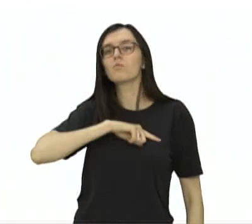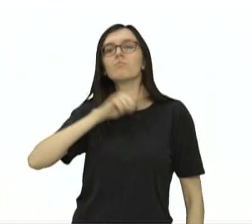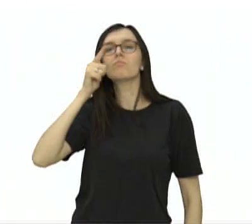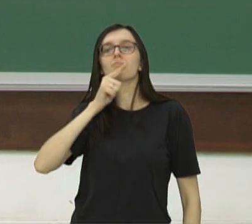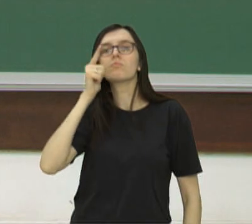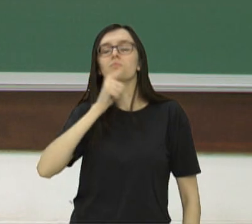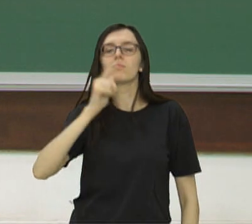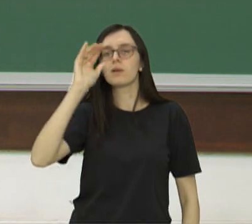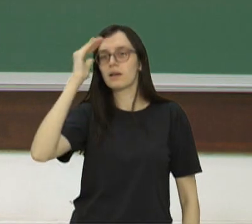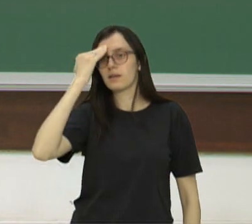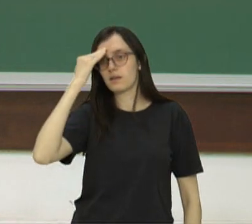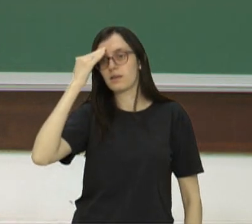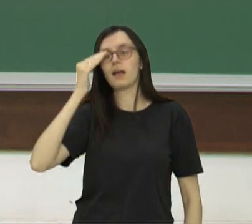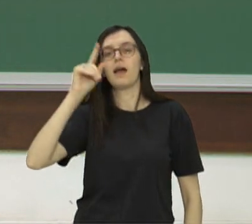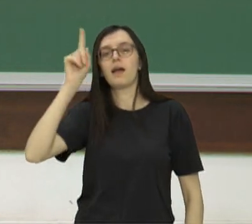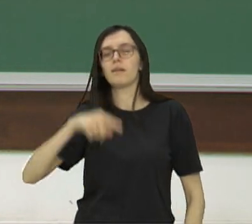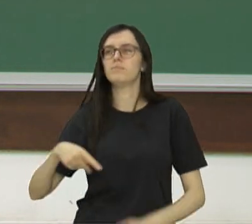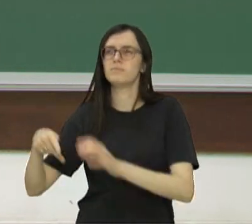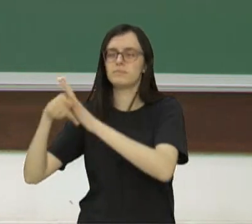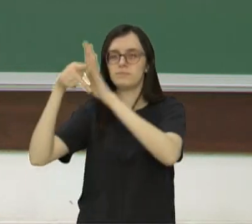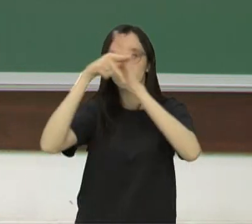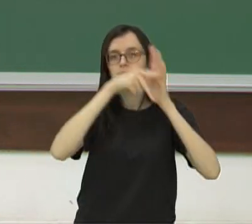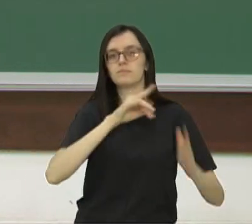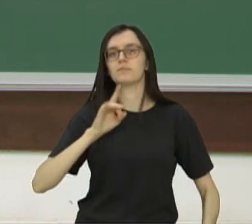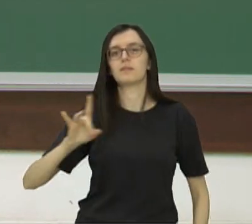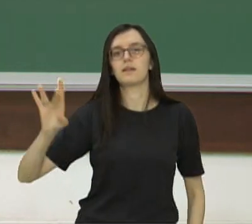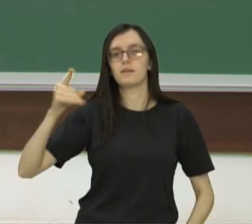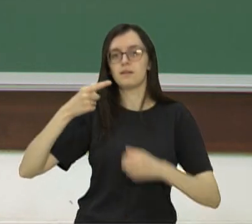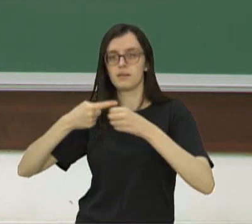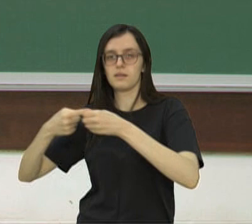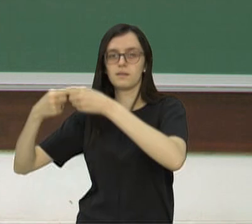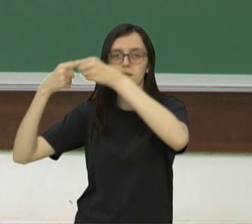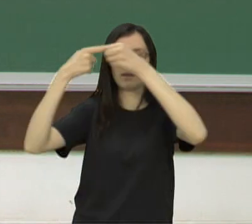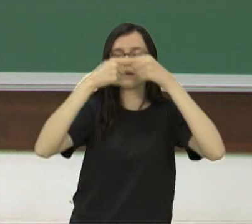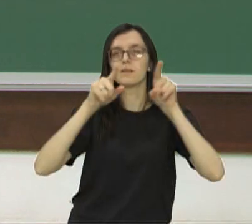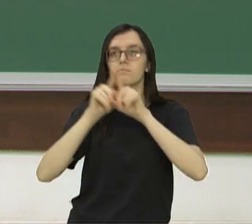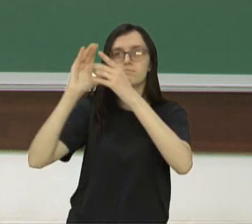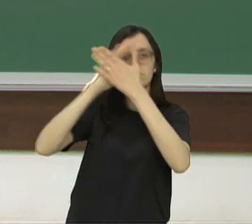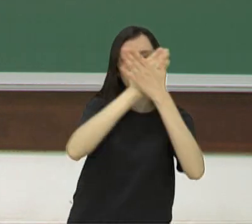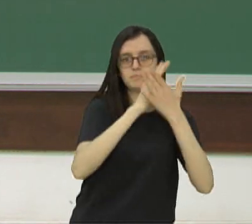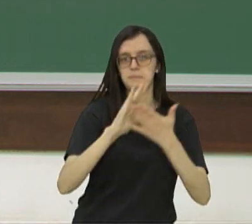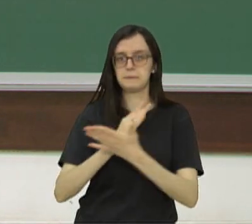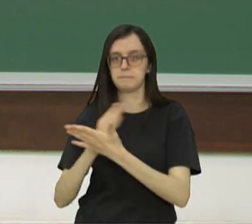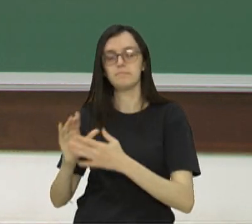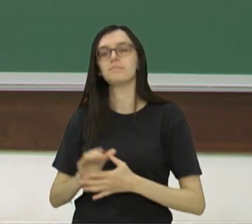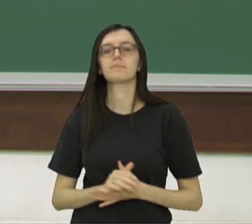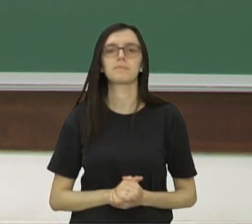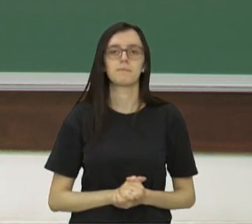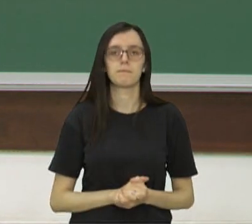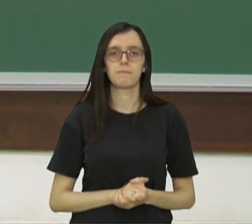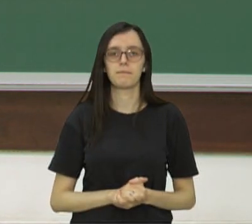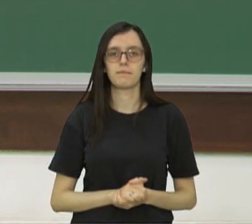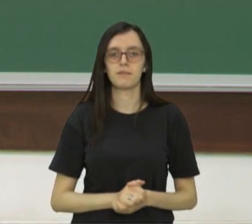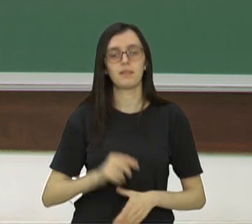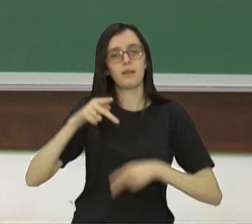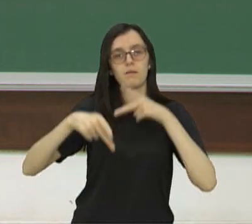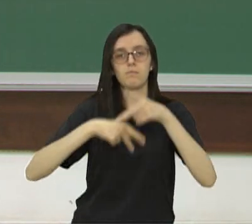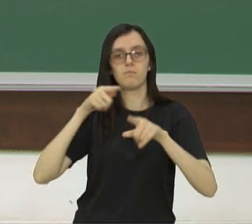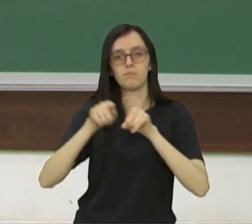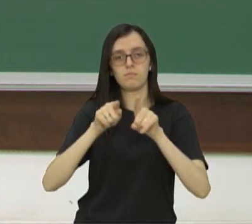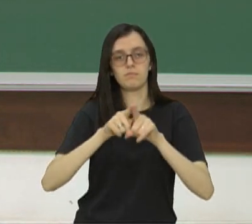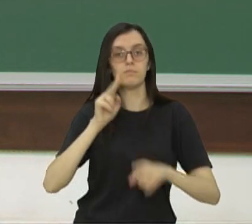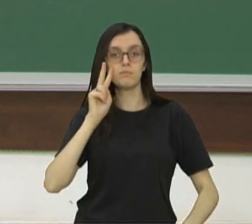possamos entender aí as particularidades de cada município e agrupá-los. A população então,